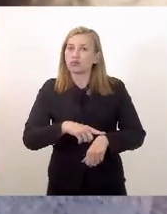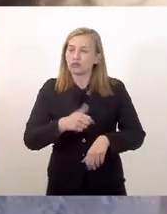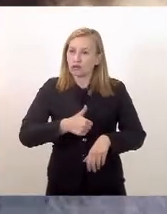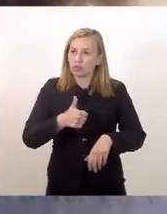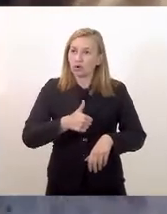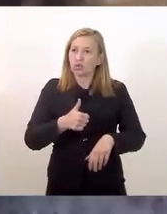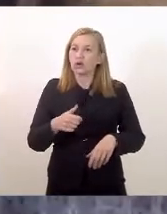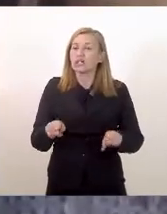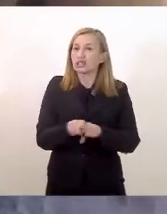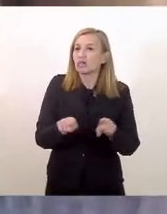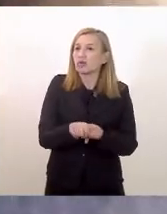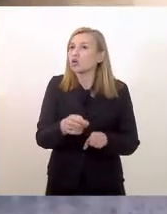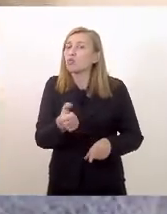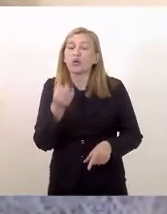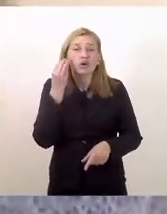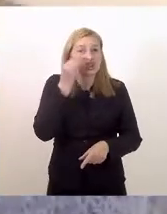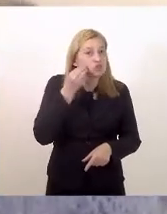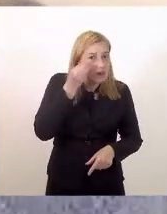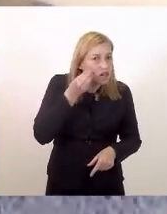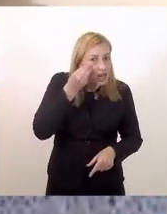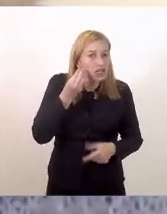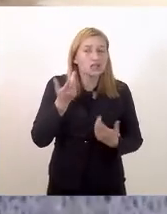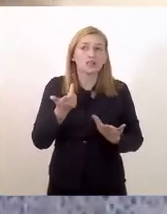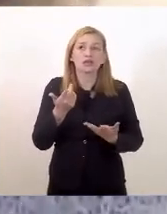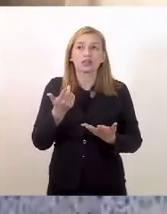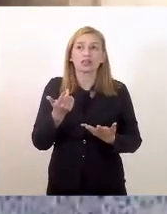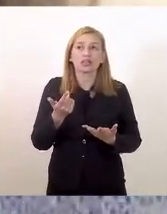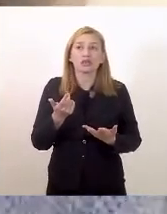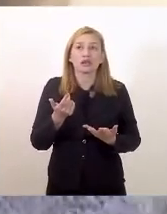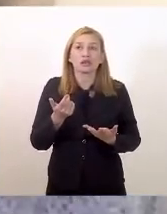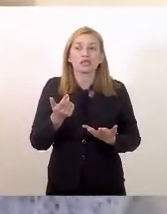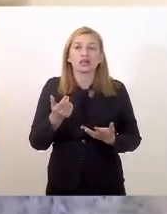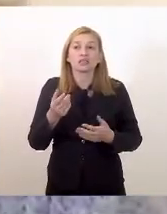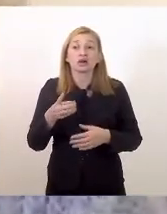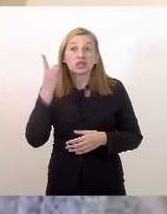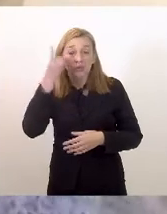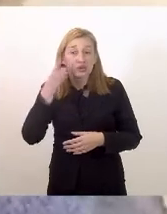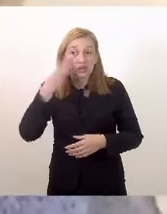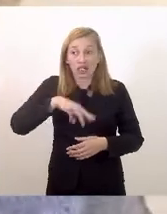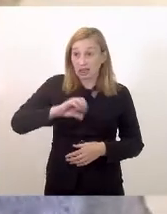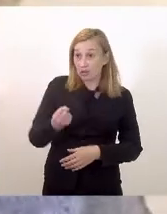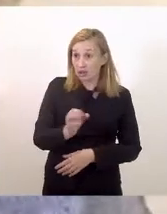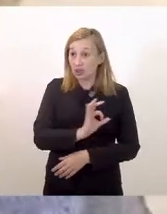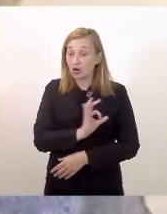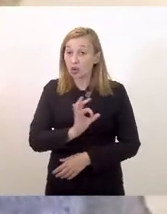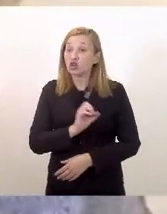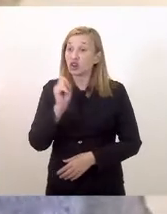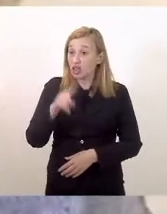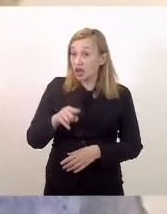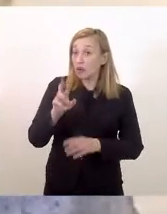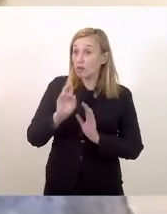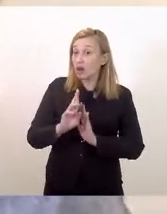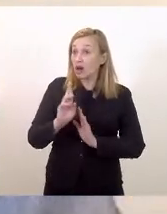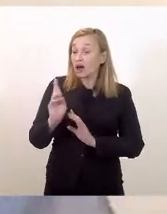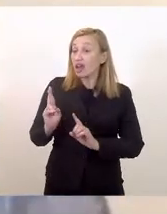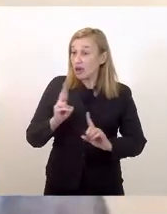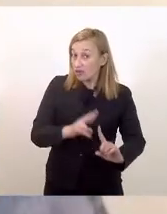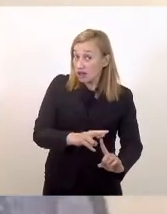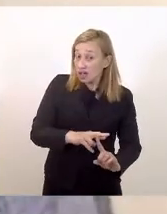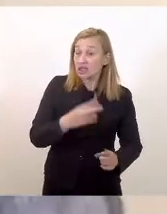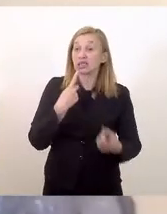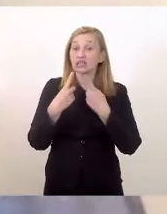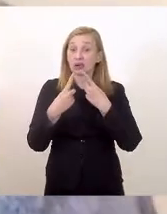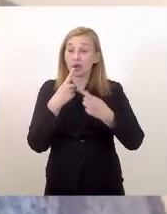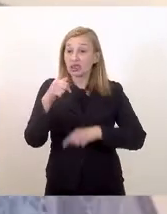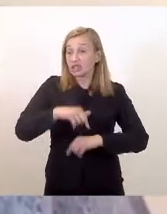trazendo também um pouco da experiência que a deputada Marta Rocha, né, que é uma referência desse debate